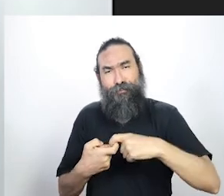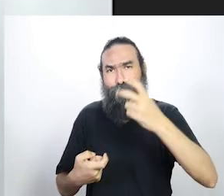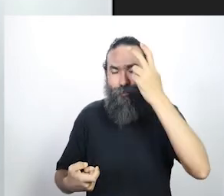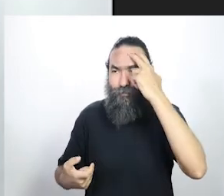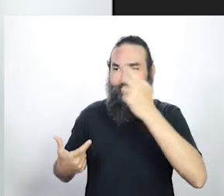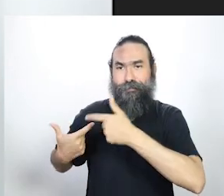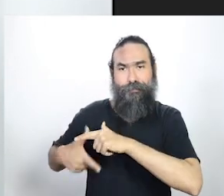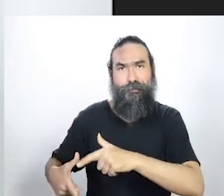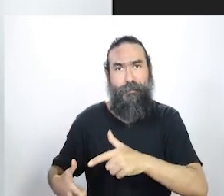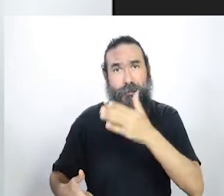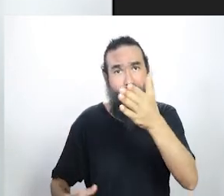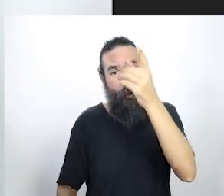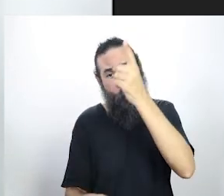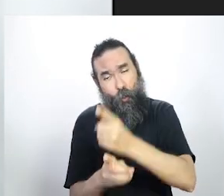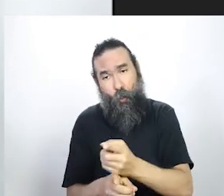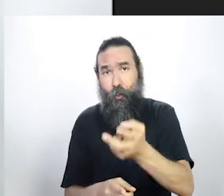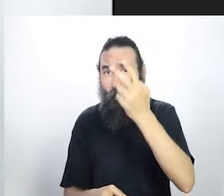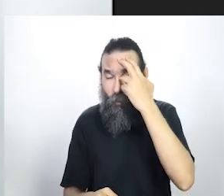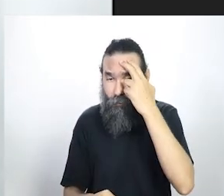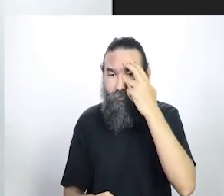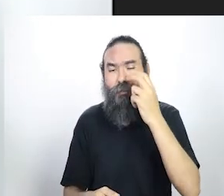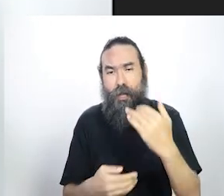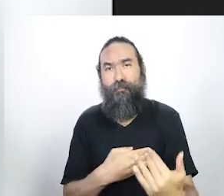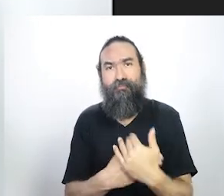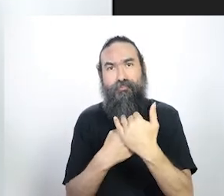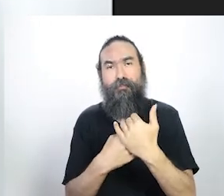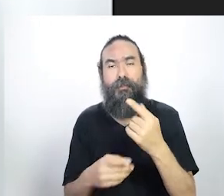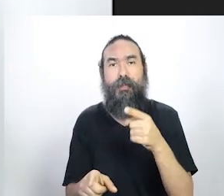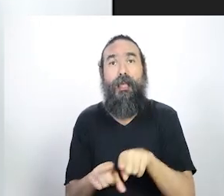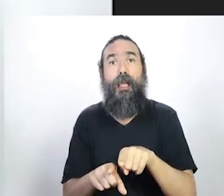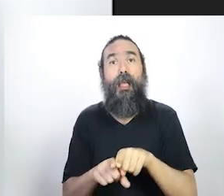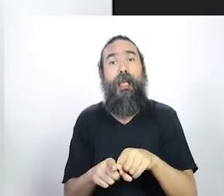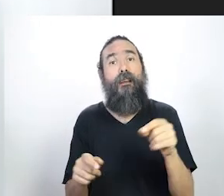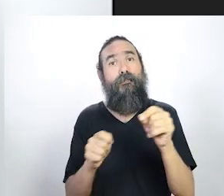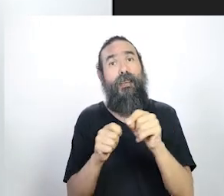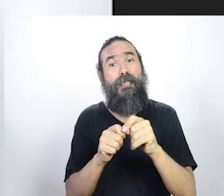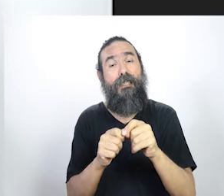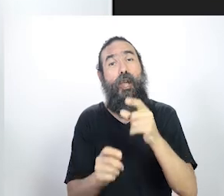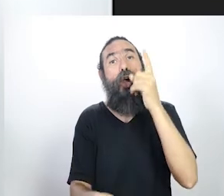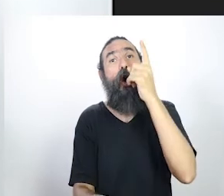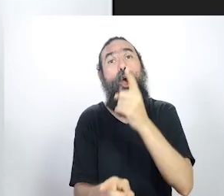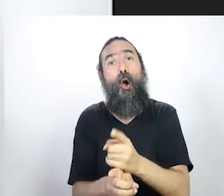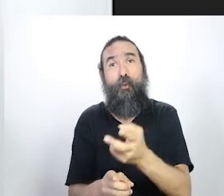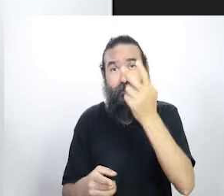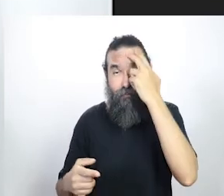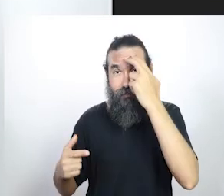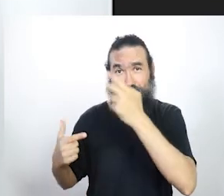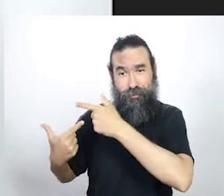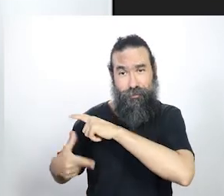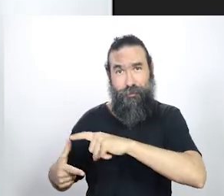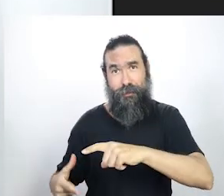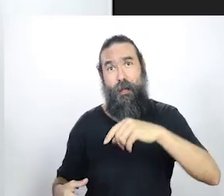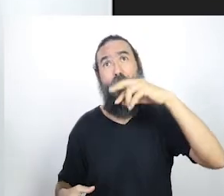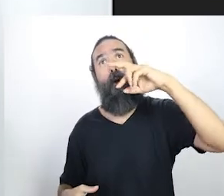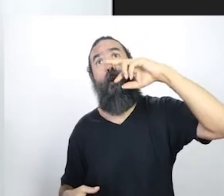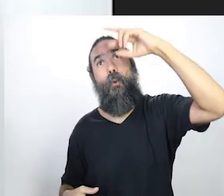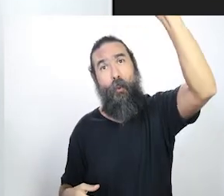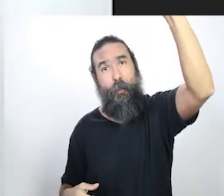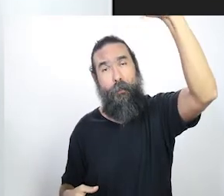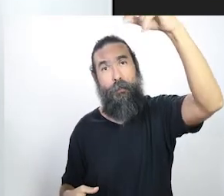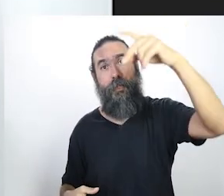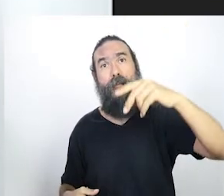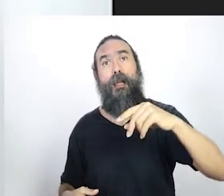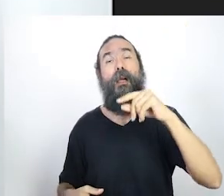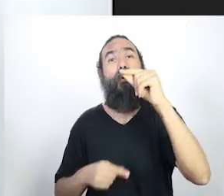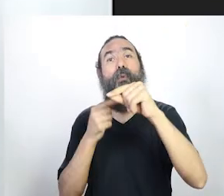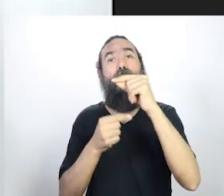outros eventos que nós fizemos em Cavalcante, que foi o Encontro de Culturas Negras Calungas. Nós conseguimos resgatar umas danças, né,